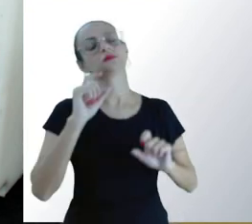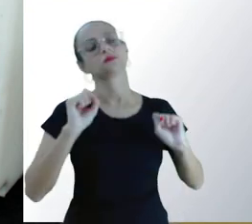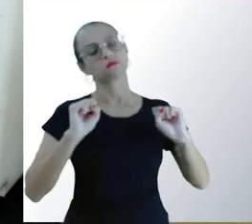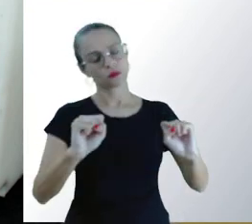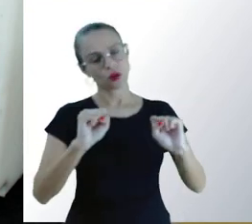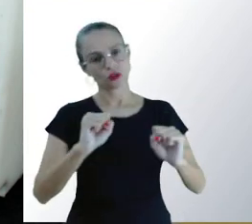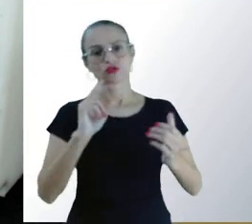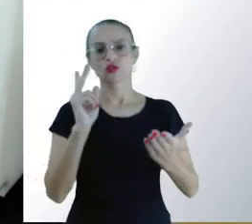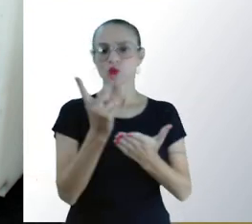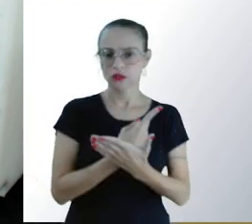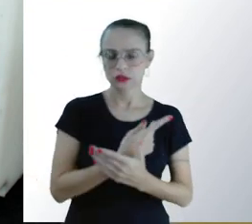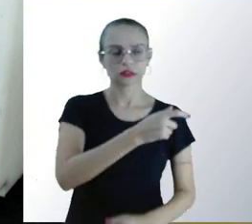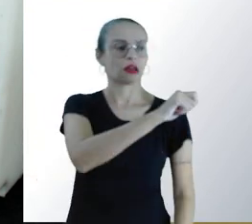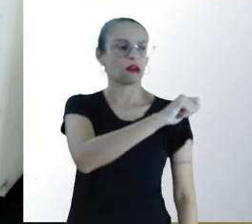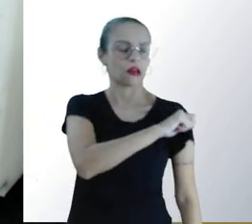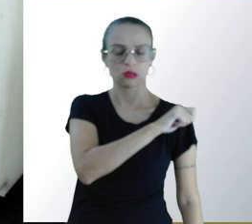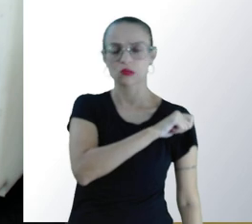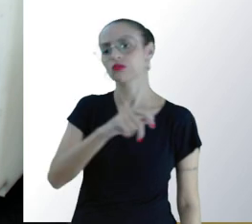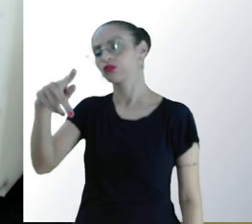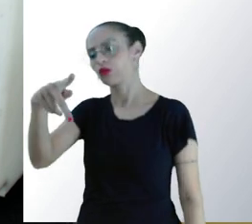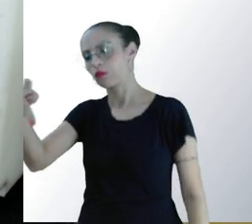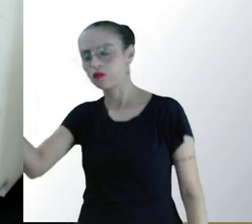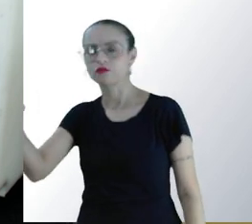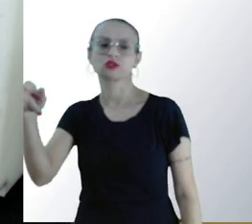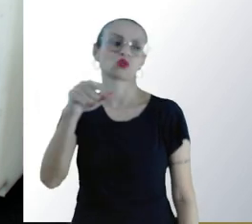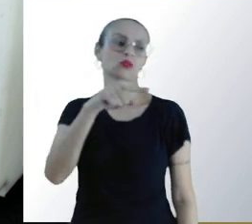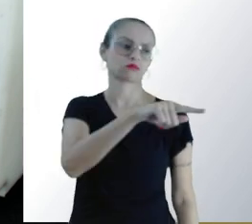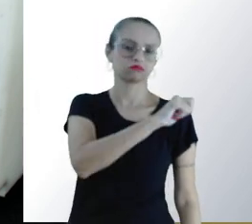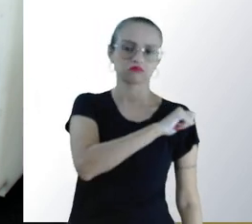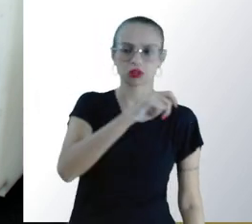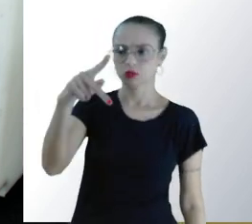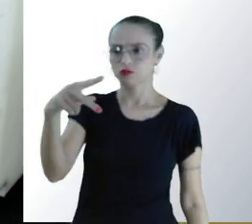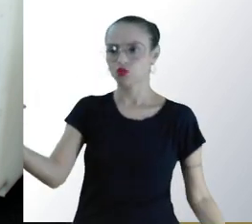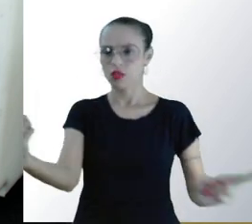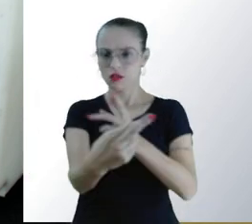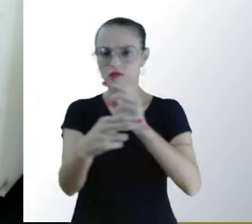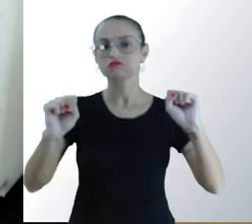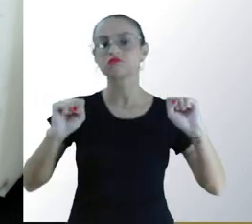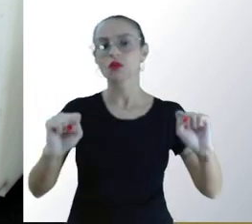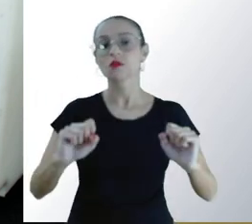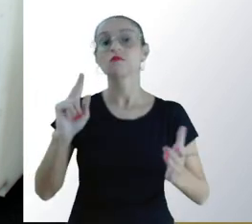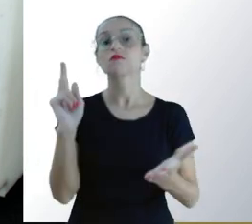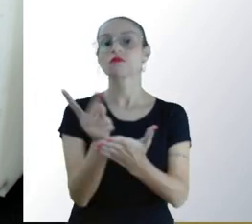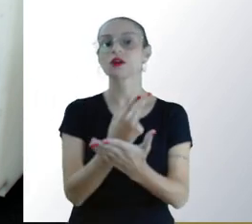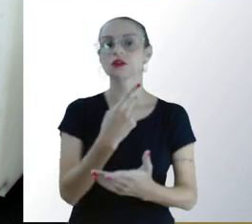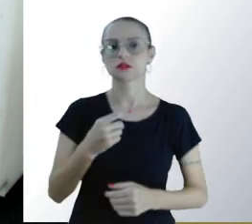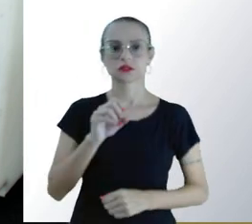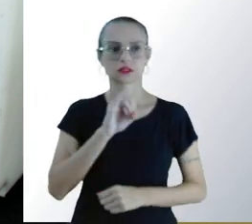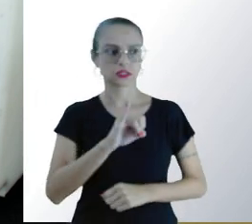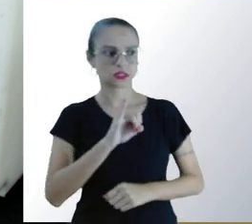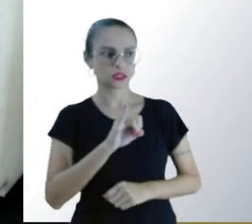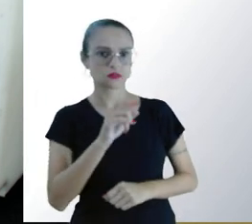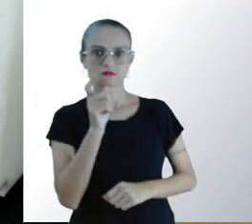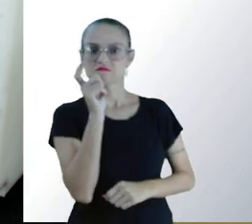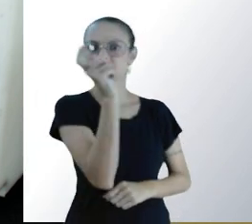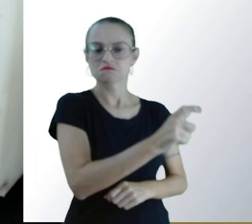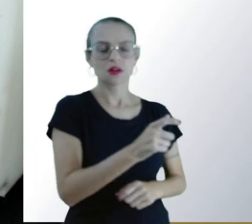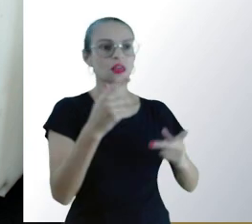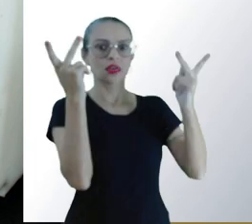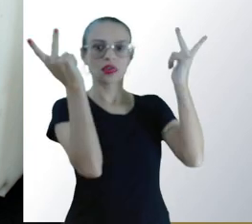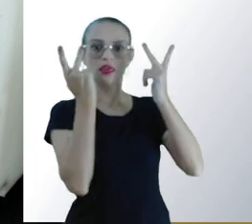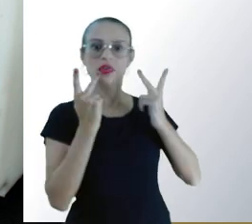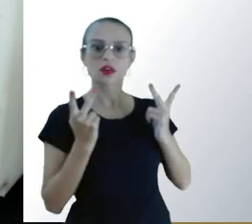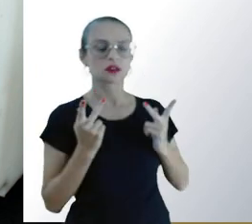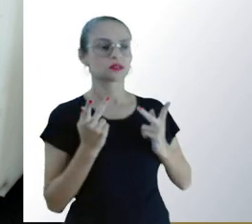acontecer, seja entre alunos, seja entre professor e aluno, aluno e professor, porque se eventualmente tiver uma ameaça, um constrangimento